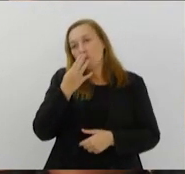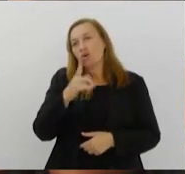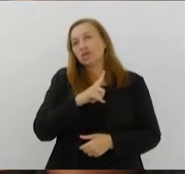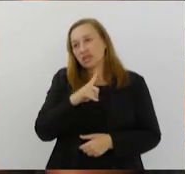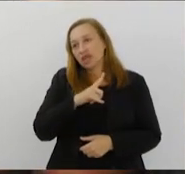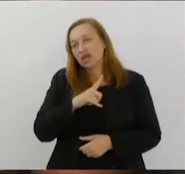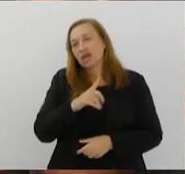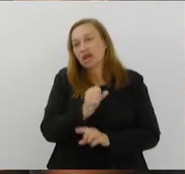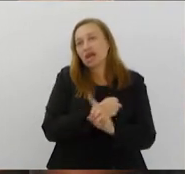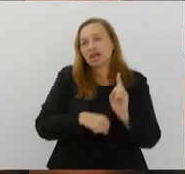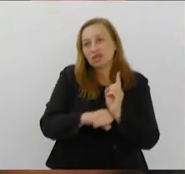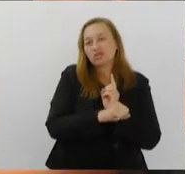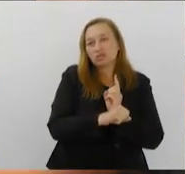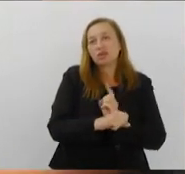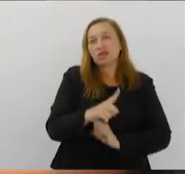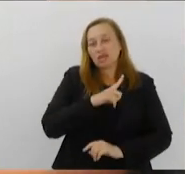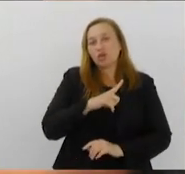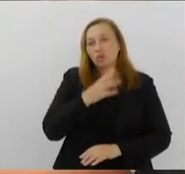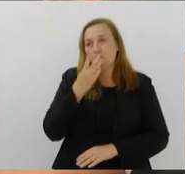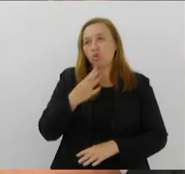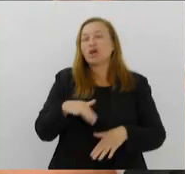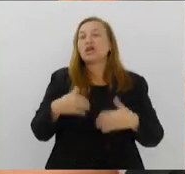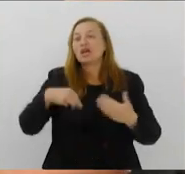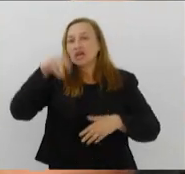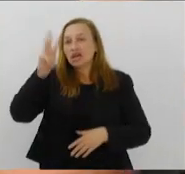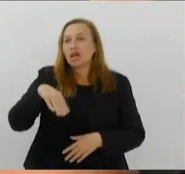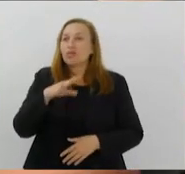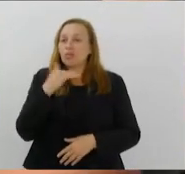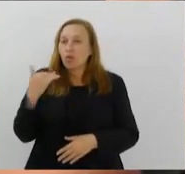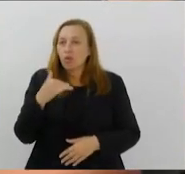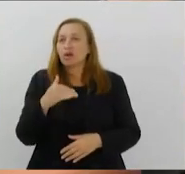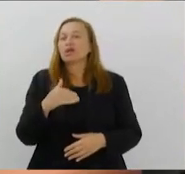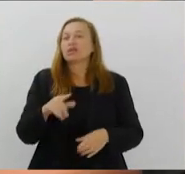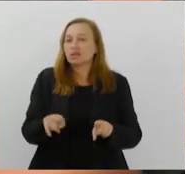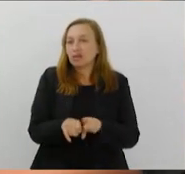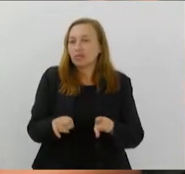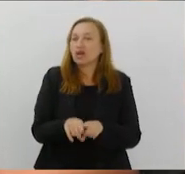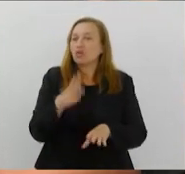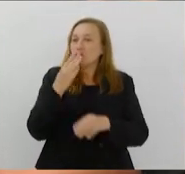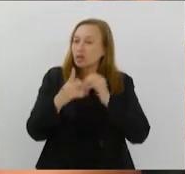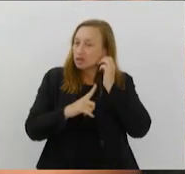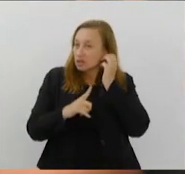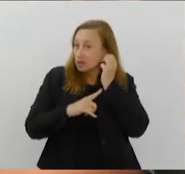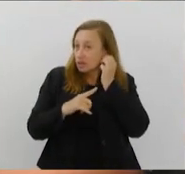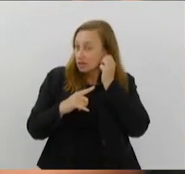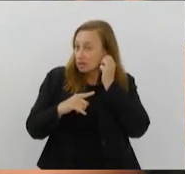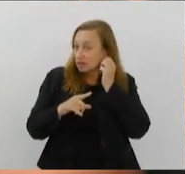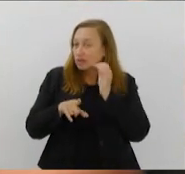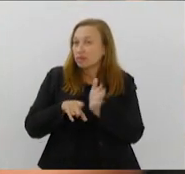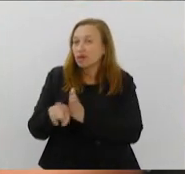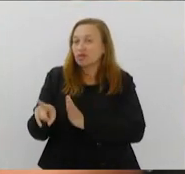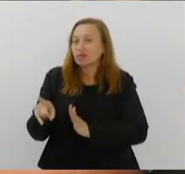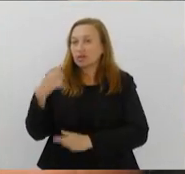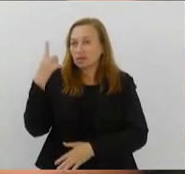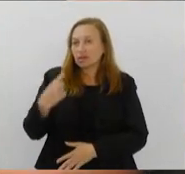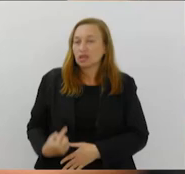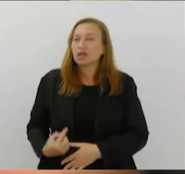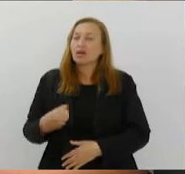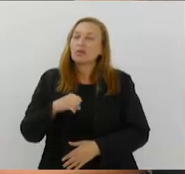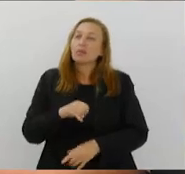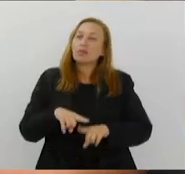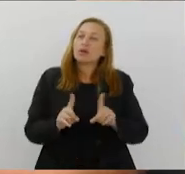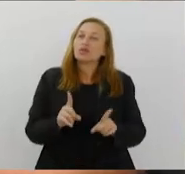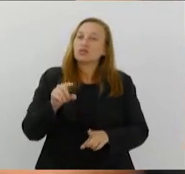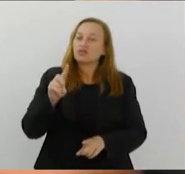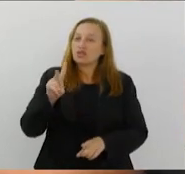social, quem precisa ser assistido tem cor. E quem morre nas mãos do Estado também tem cor. A minha pergunta era para a Dani, mas talvez o Vinícius possa